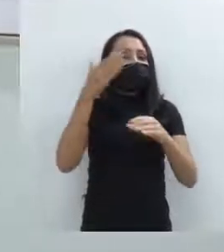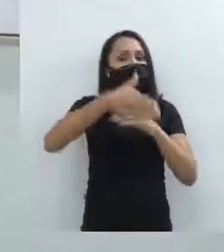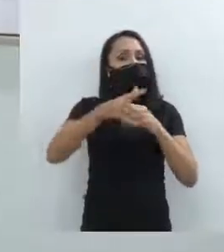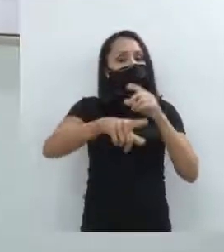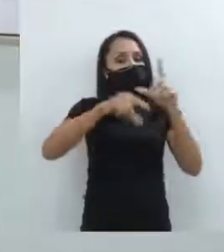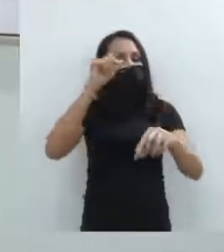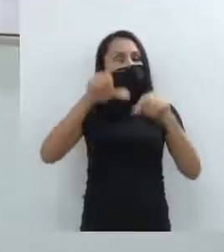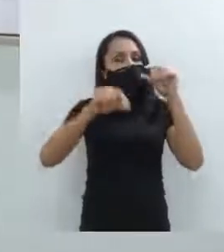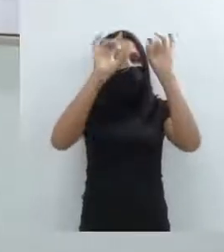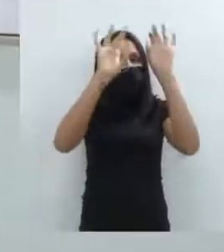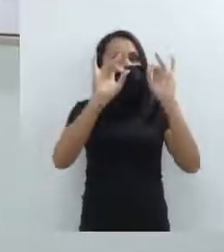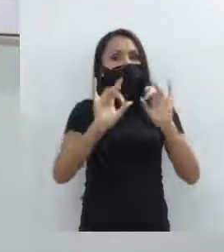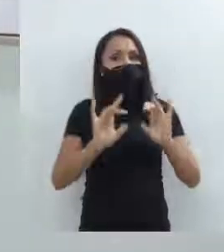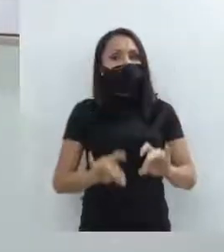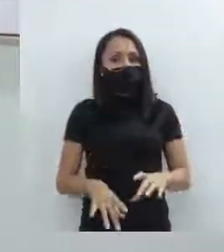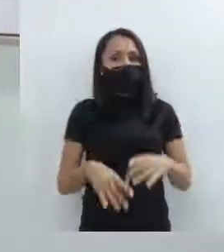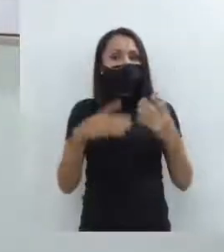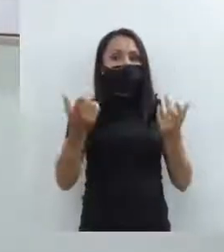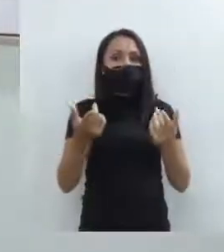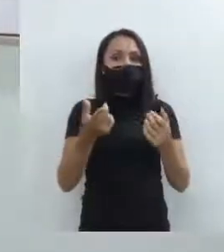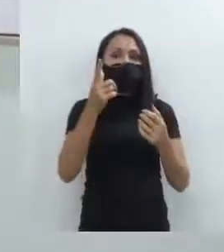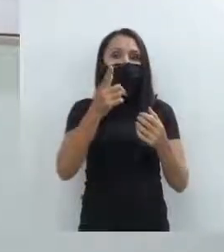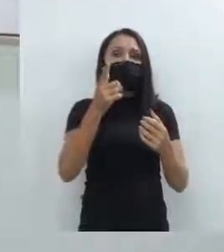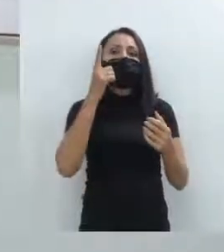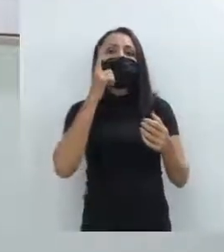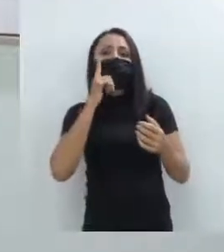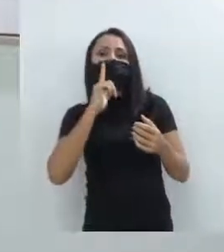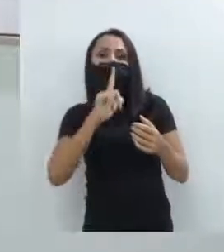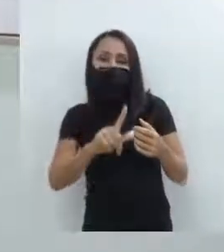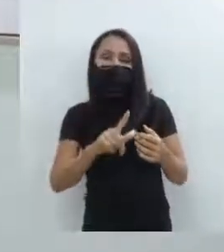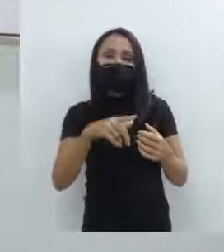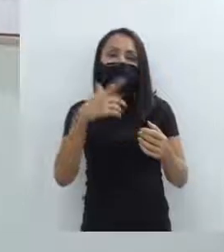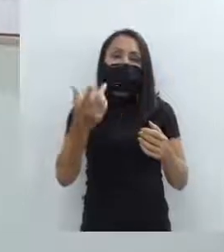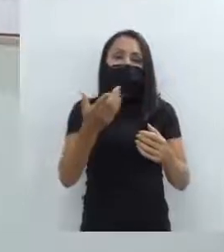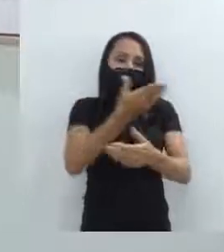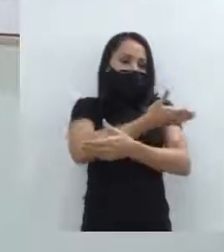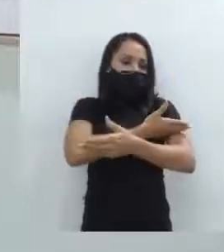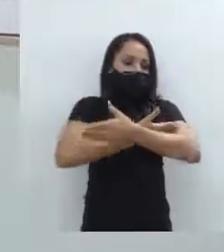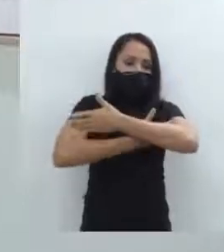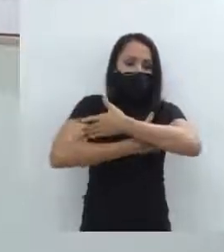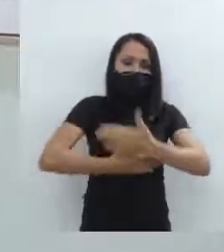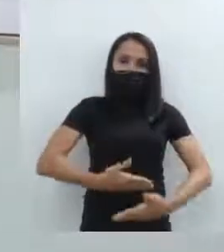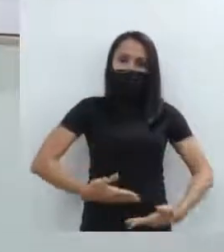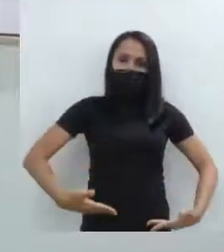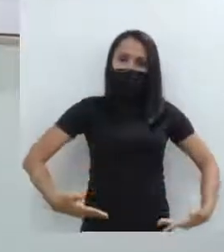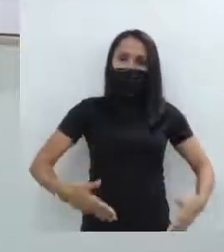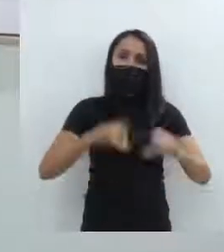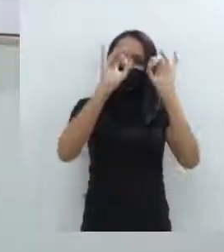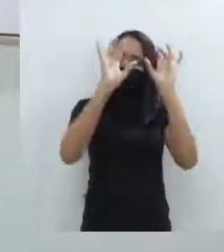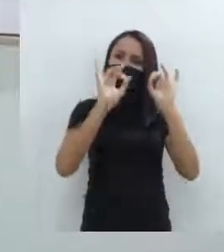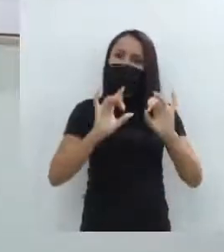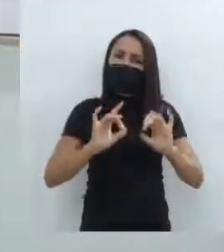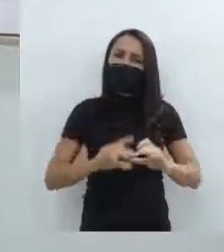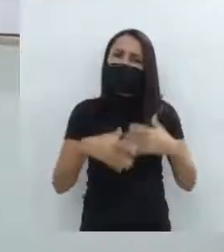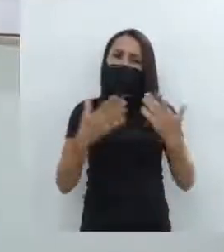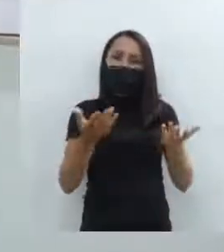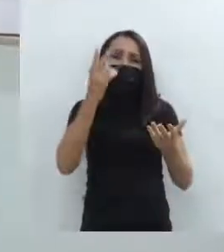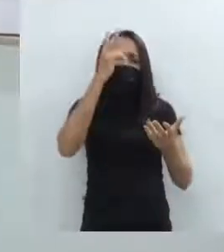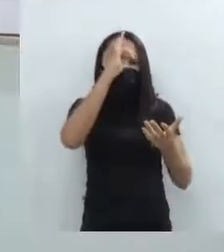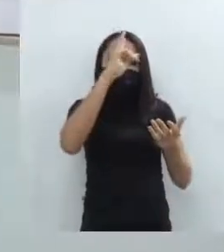sorteio especial, onde você vai ganhar uma camisa que é única na